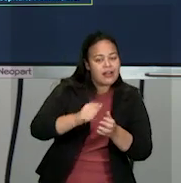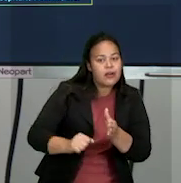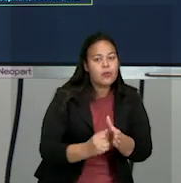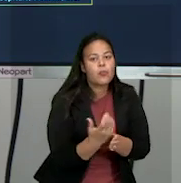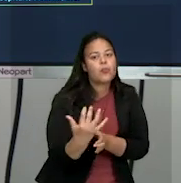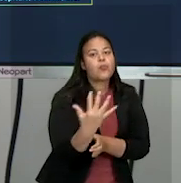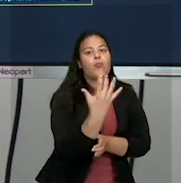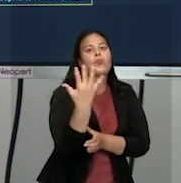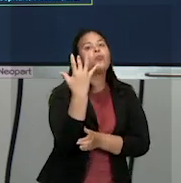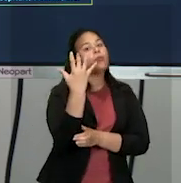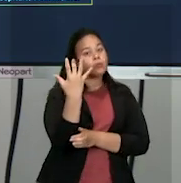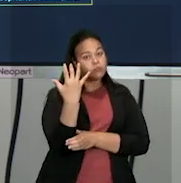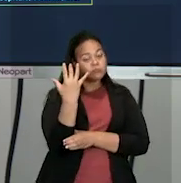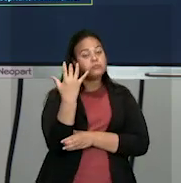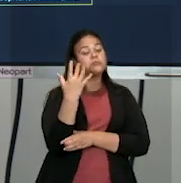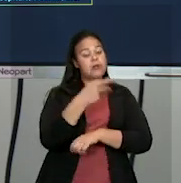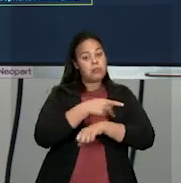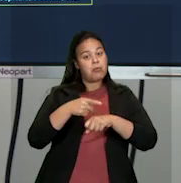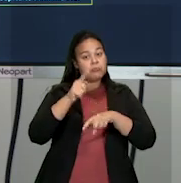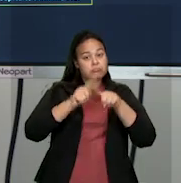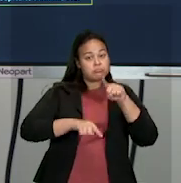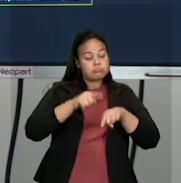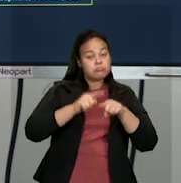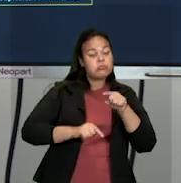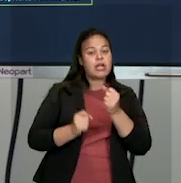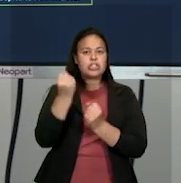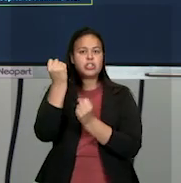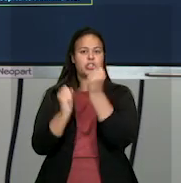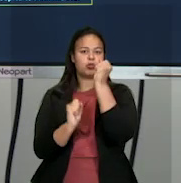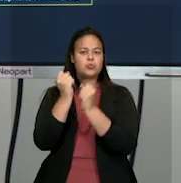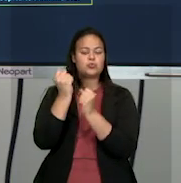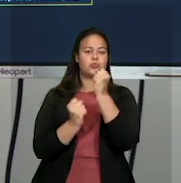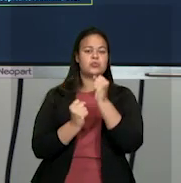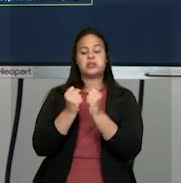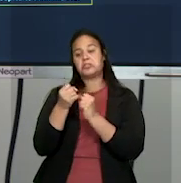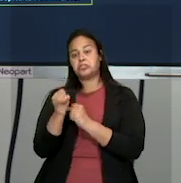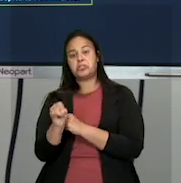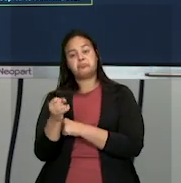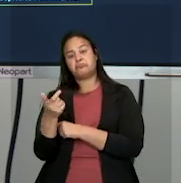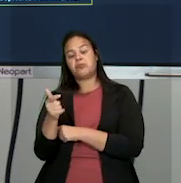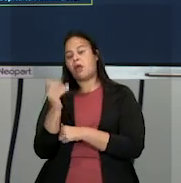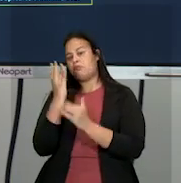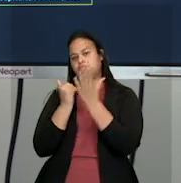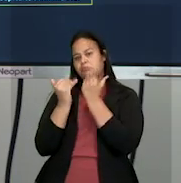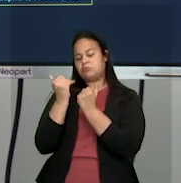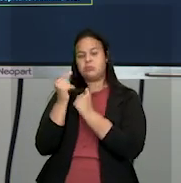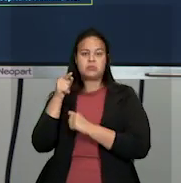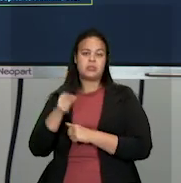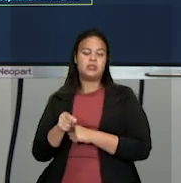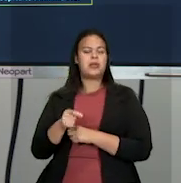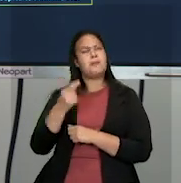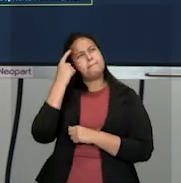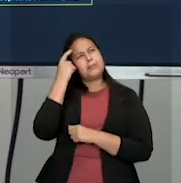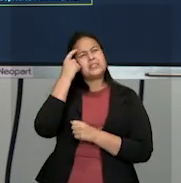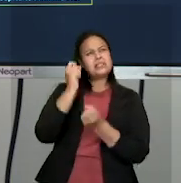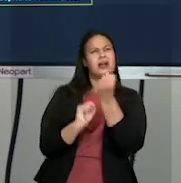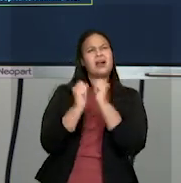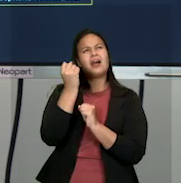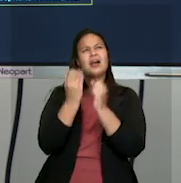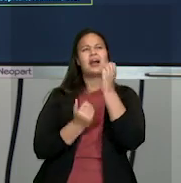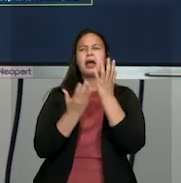para fornecer matéria-prima para a indústria que não seja alimentícia. A gente sempre pensa na agricultura